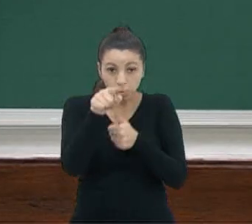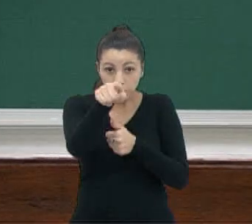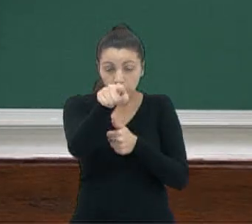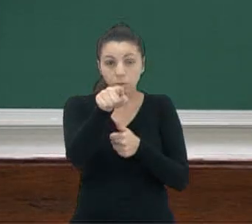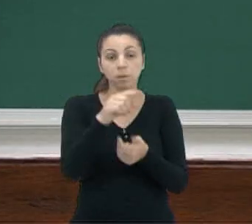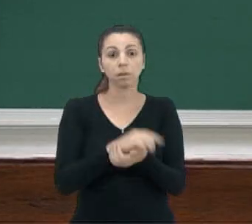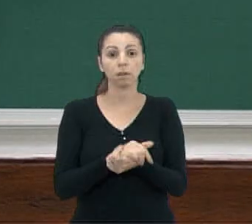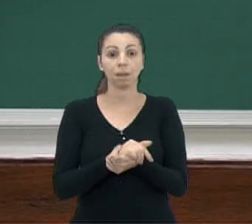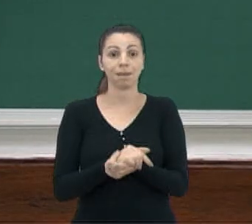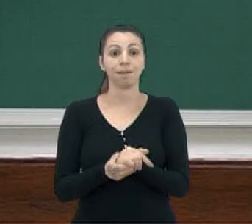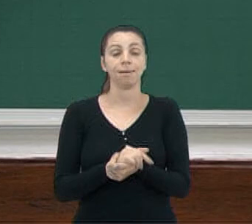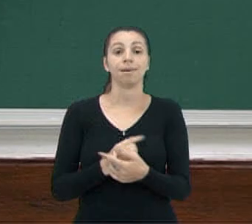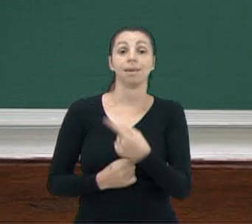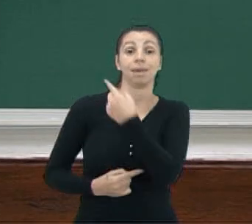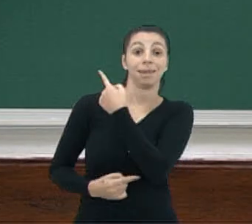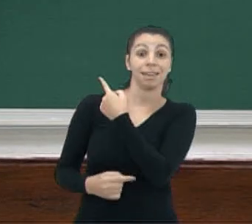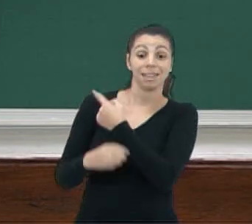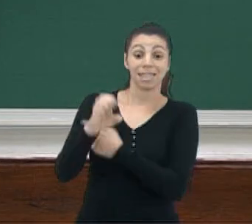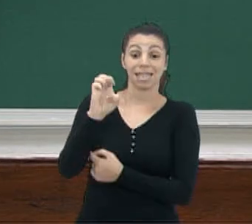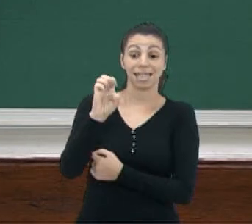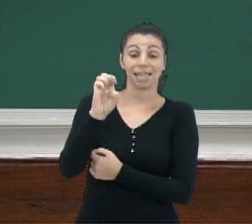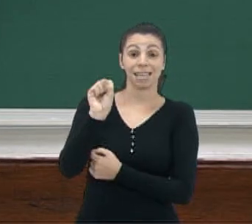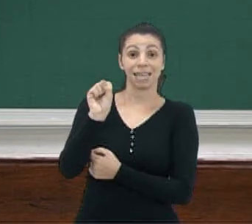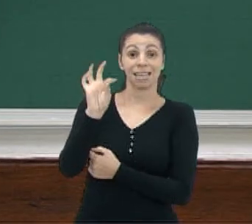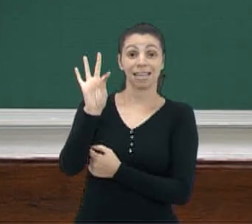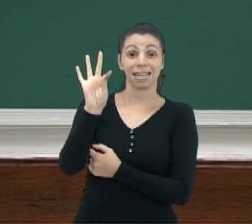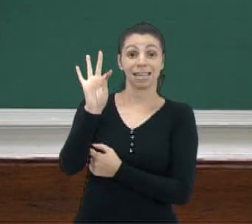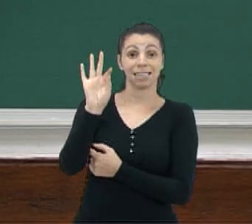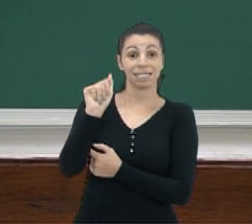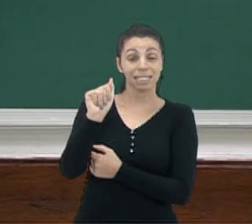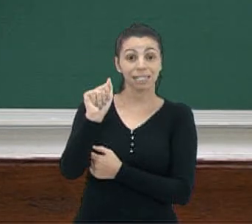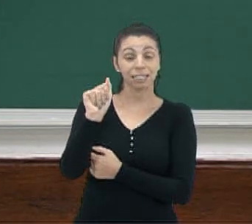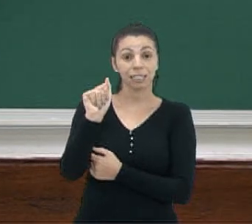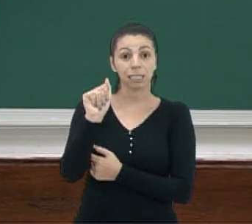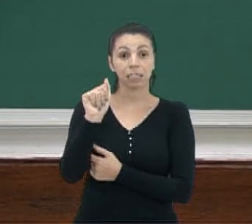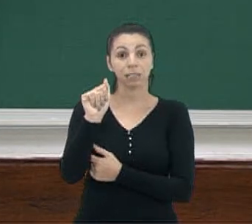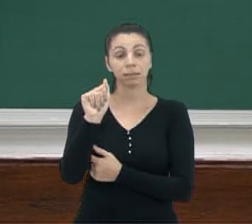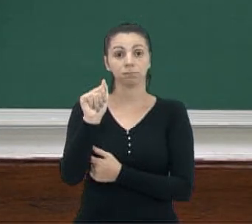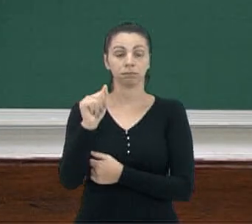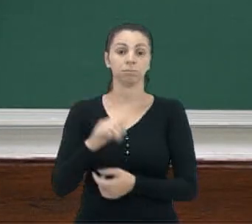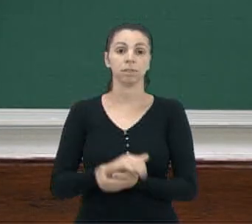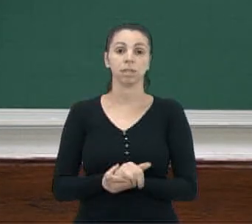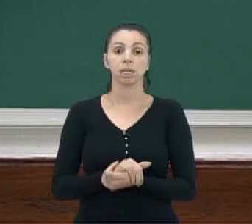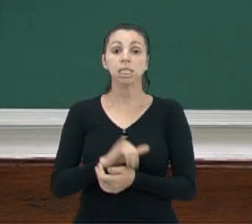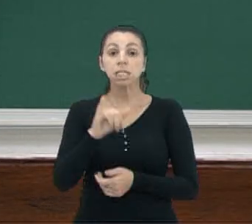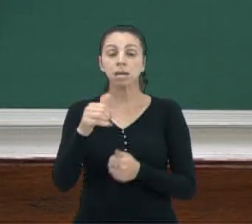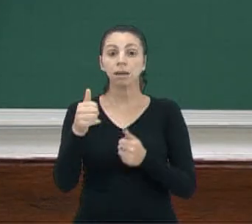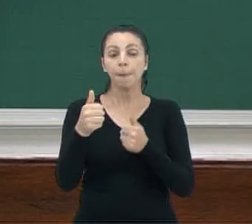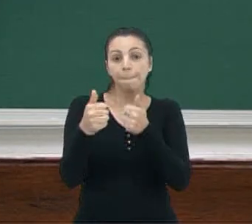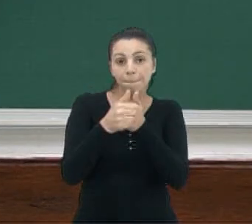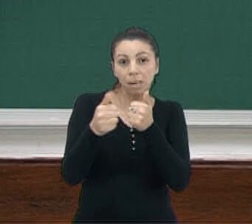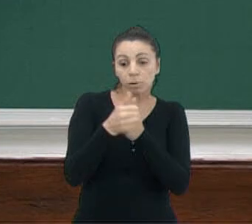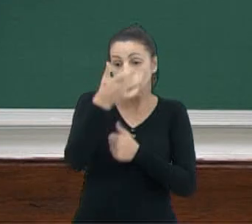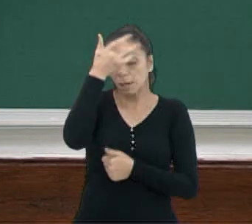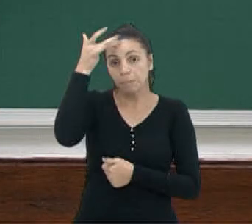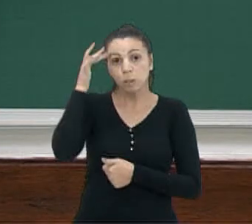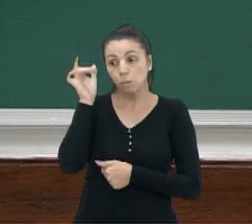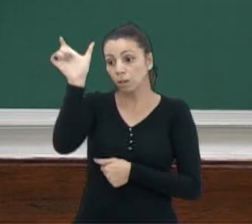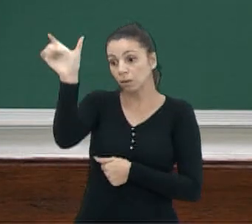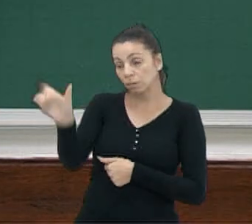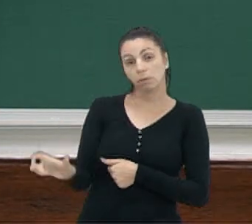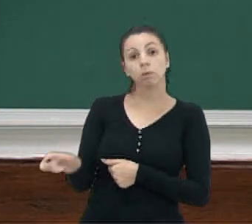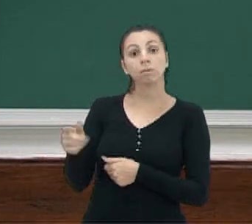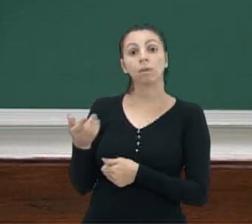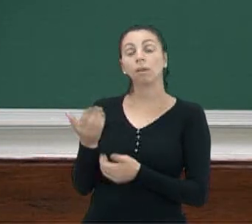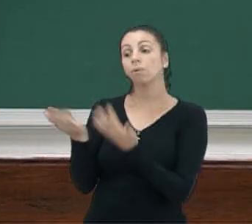esta TV. Se a TV estiver mais perto da pessoa com quem você está falando, né, você vai